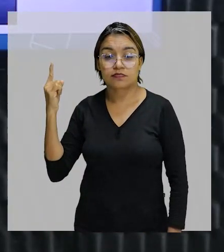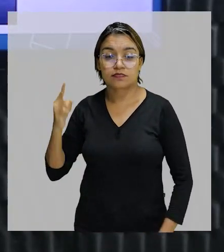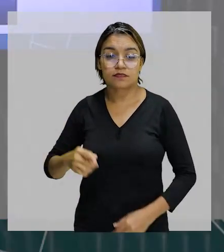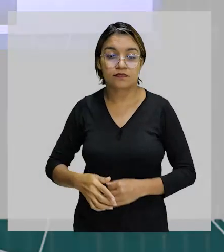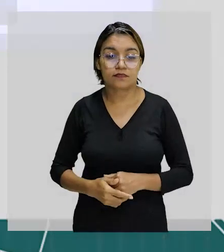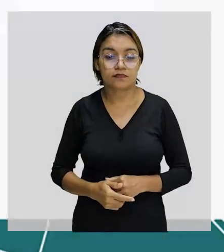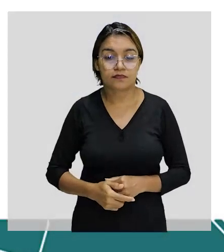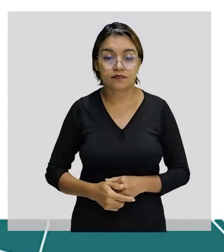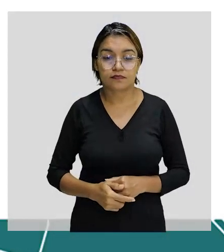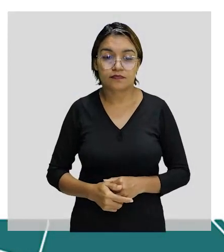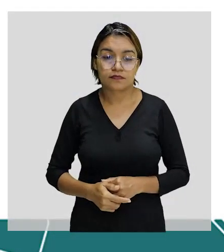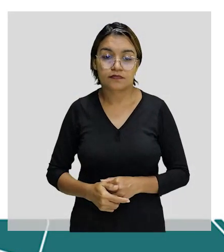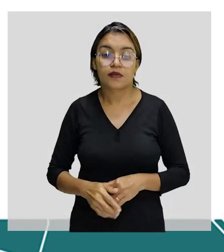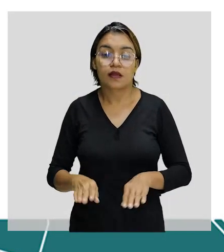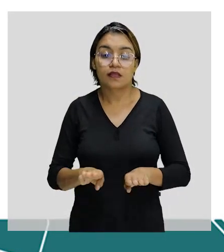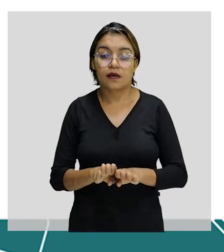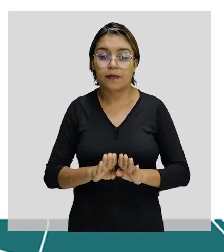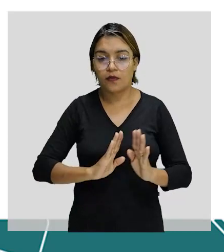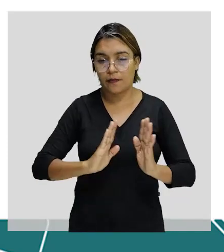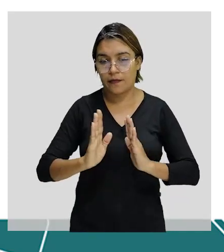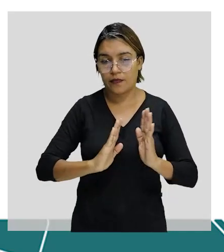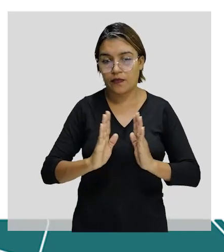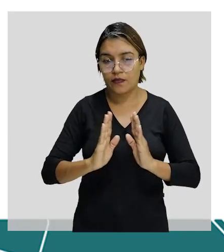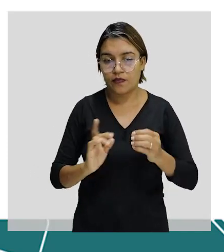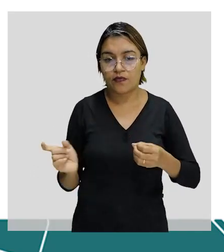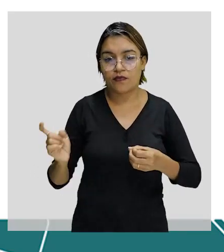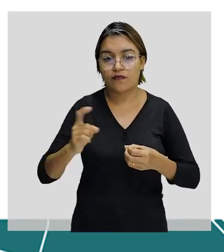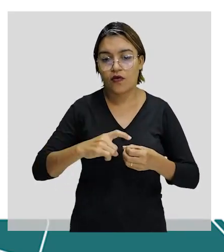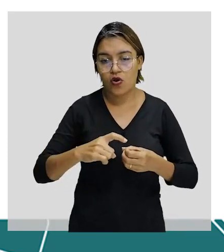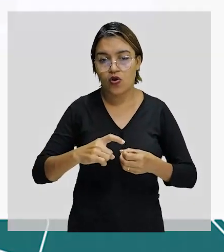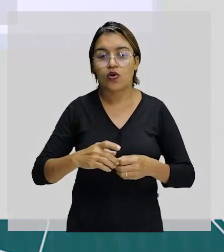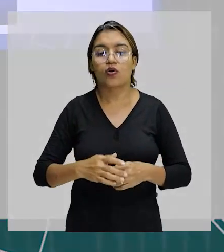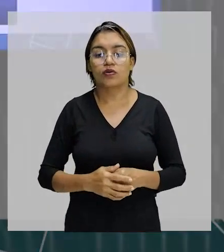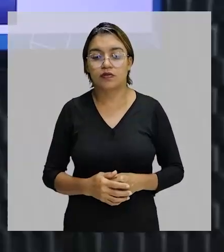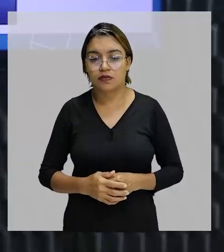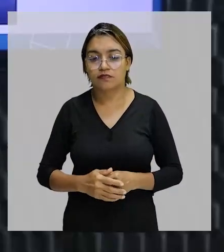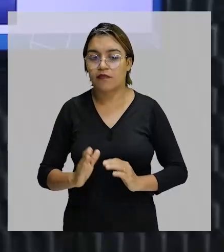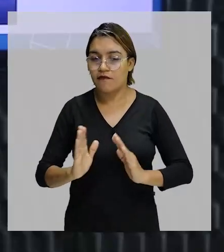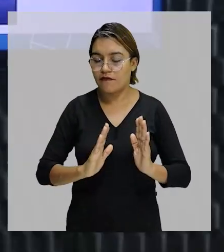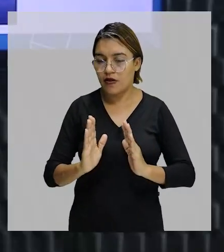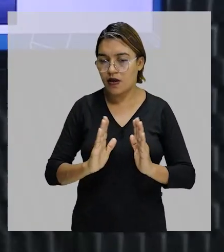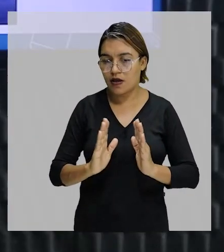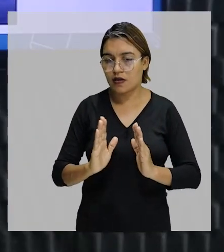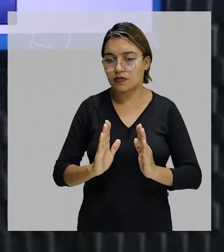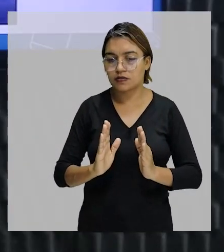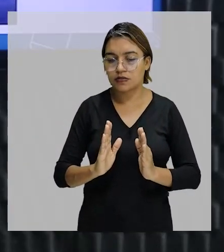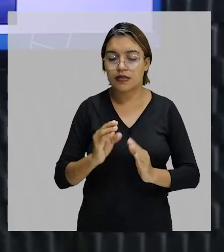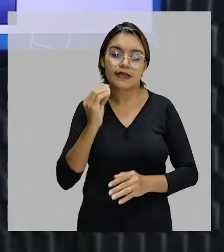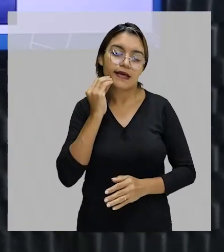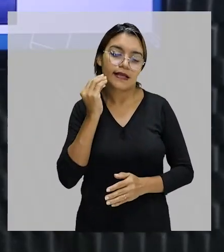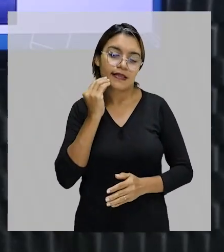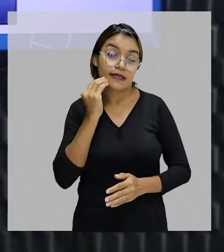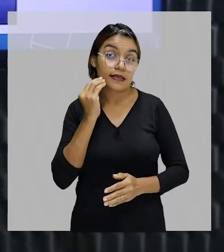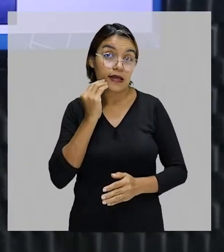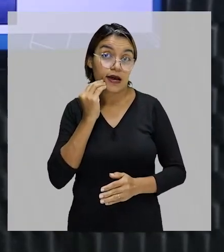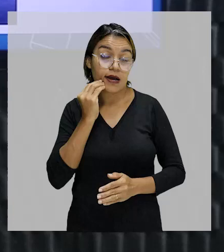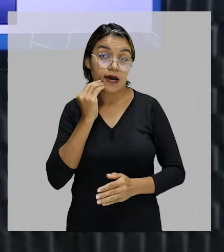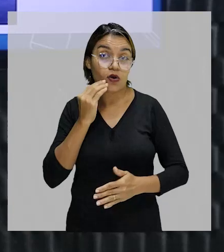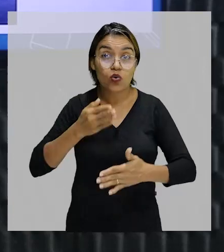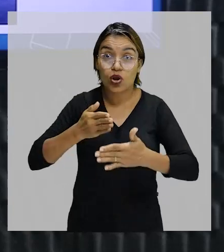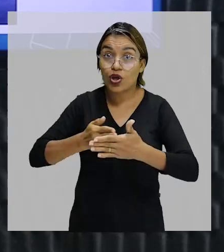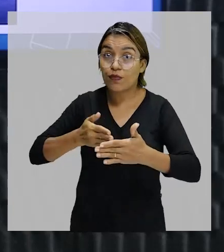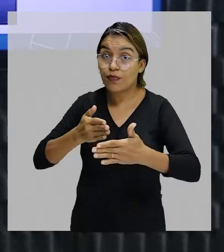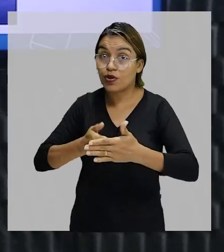ficam. E a fase de recuperação, como em todos os outros lançamentos, tem essa fase de recuperação que era para tentar não ultrapassar o